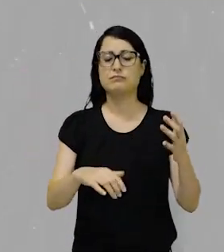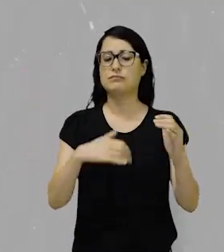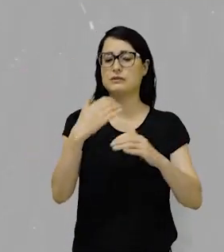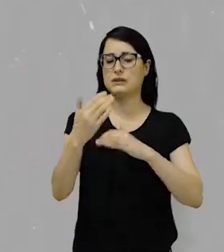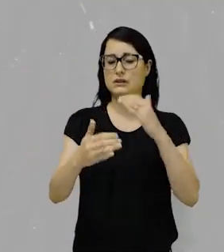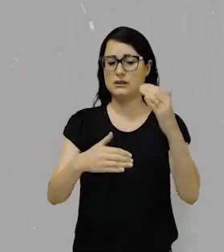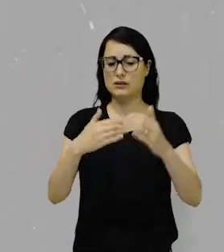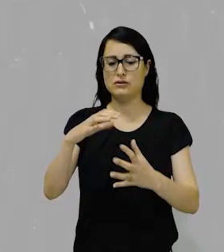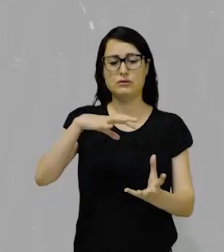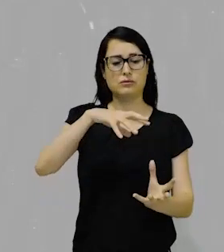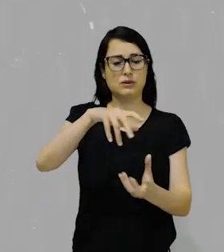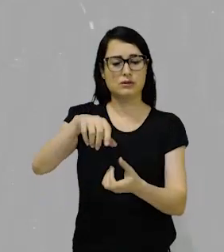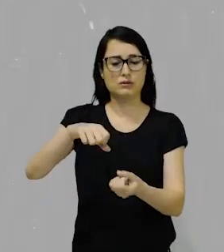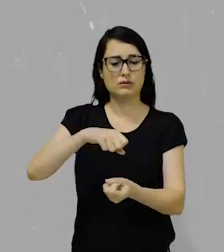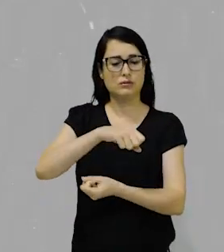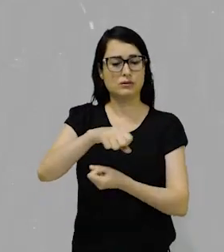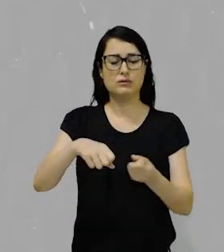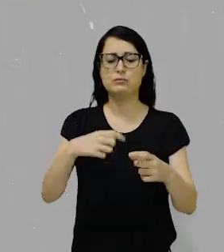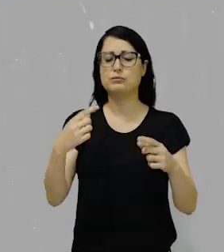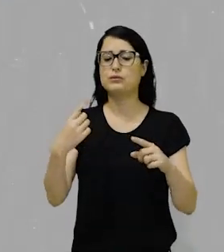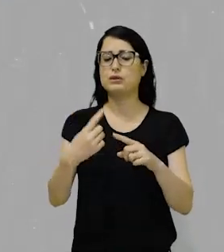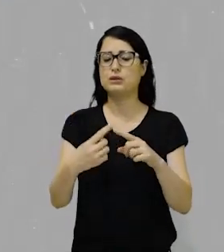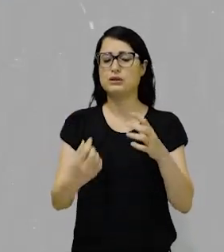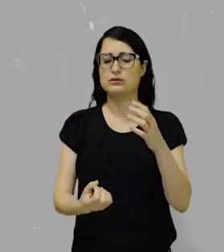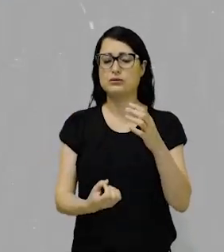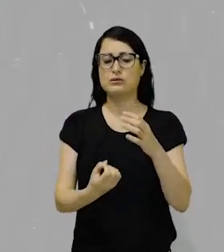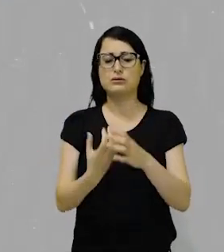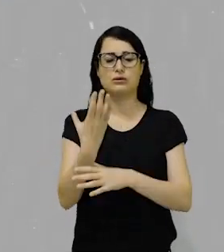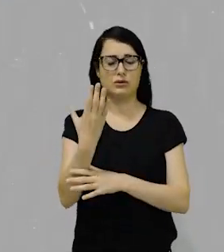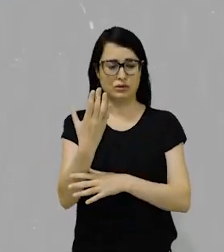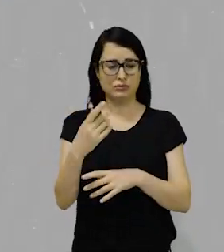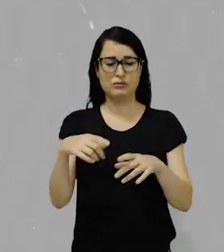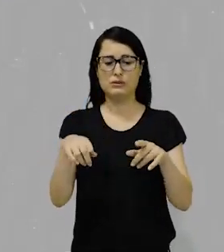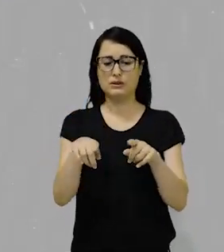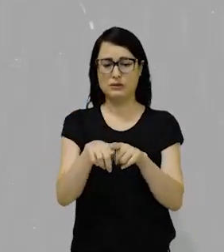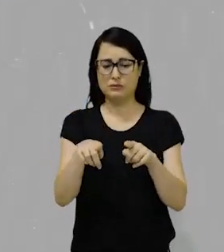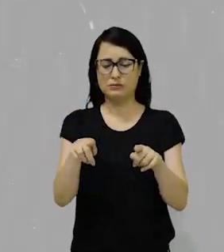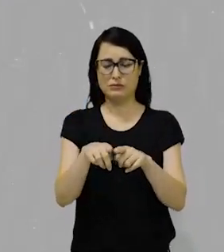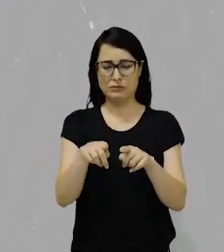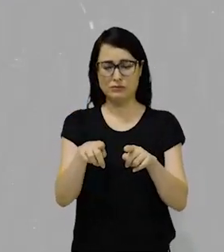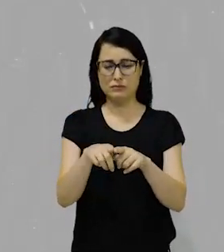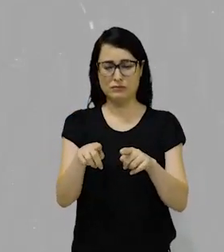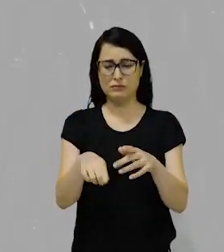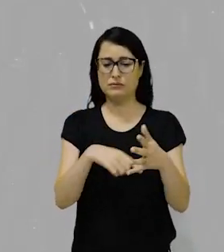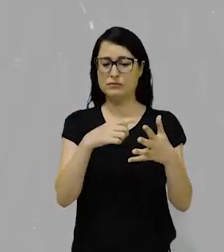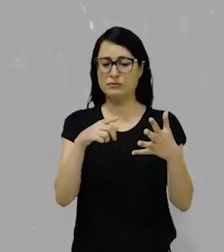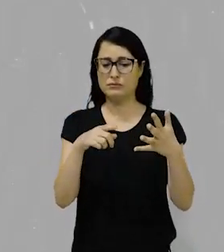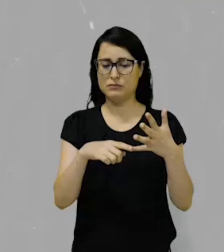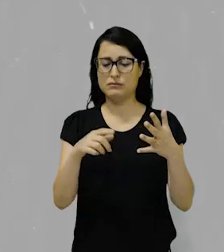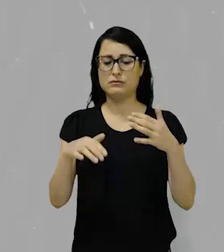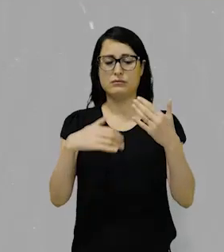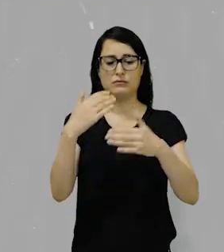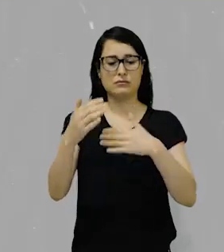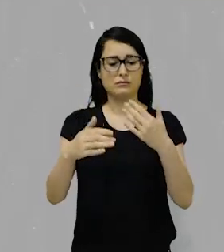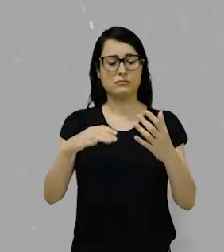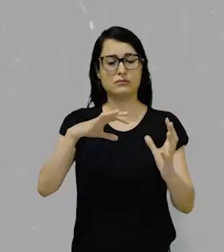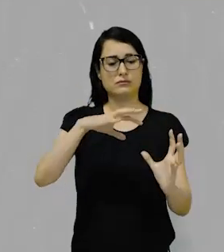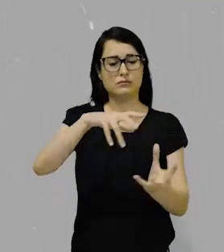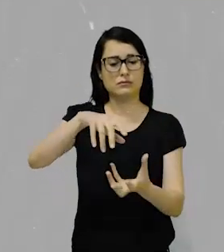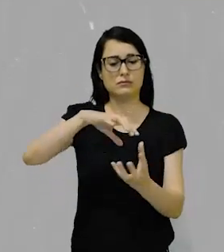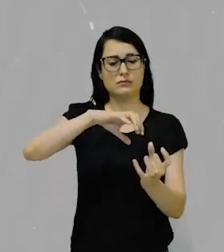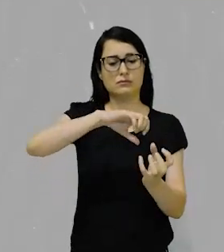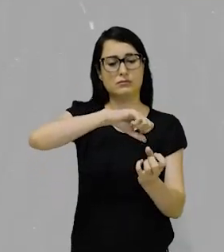que que ele surgiu, tá? E a gente finaliza falando sobre o desenvolvimento sustentável e a sua